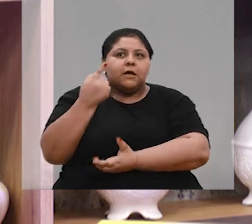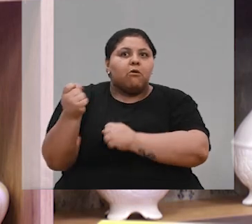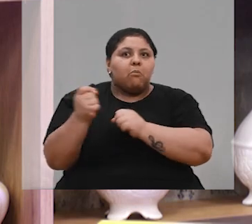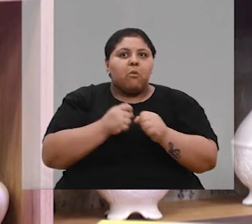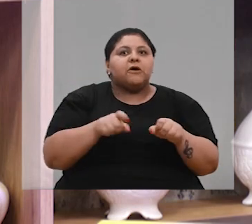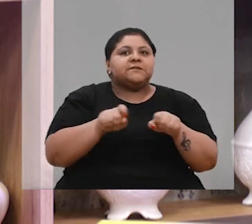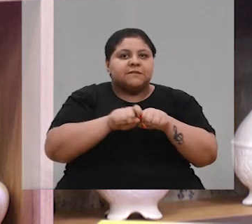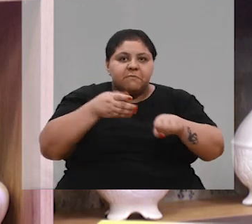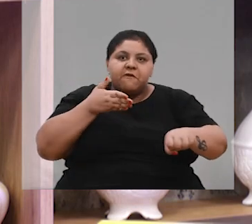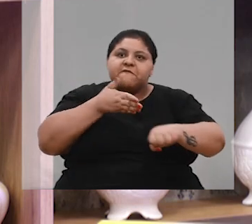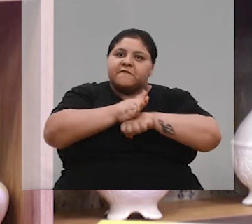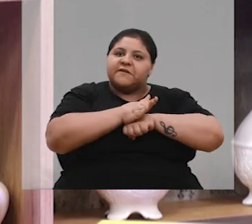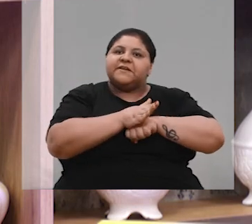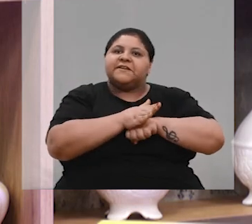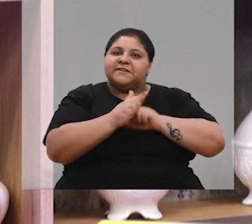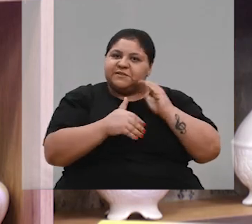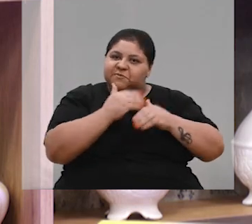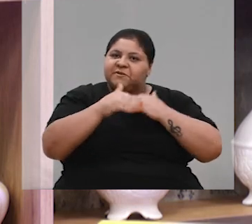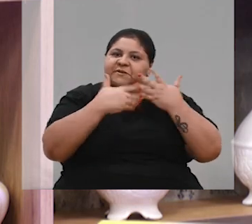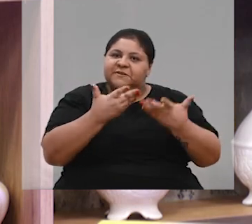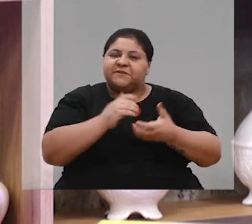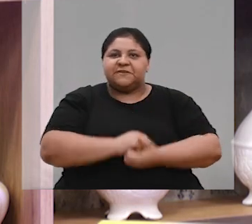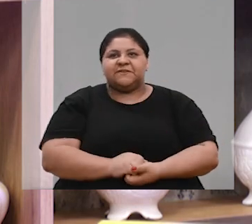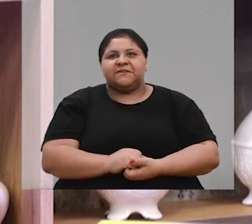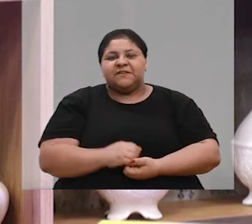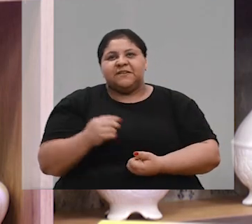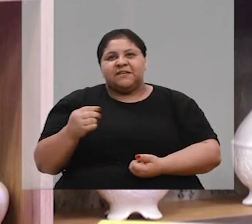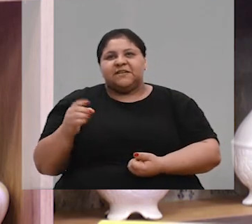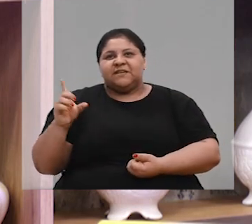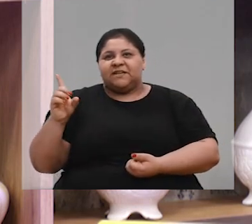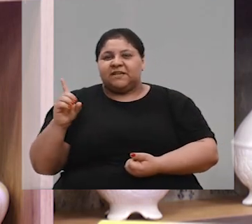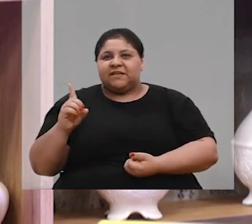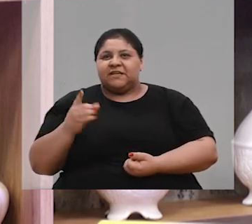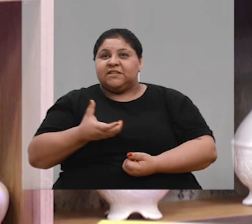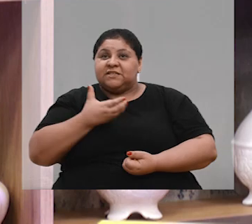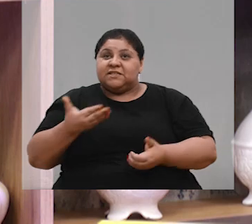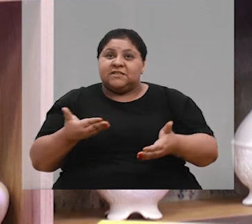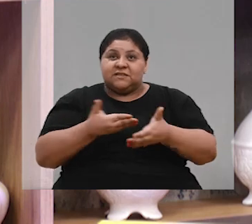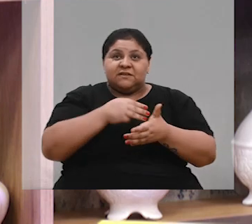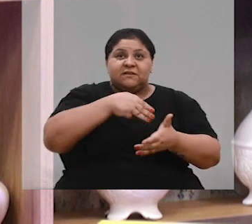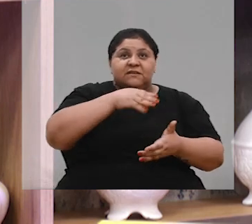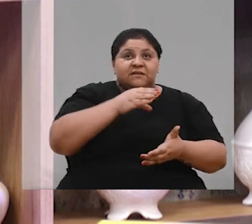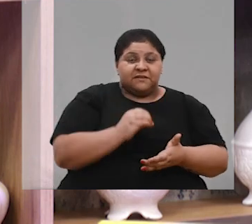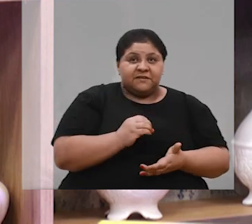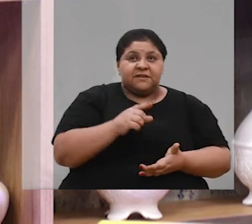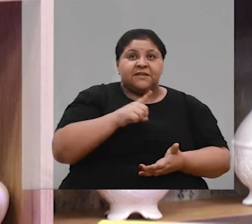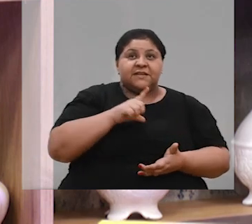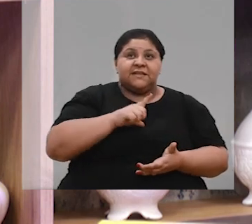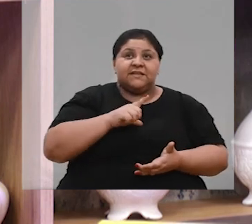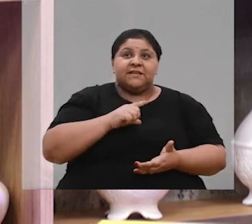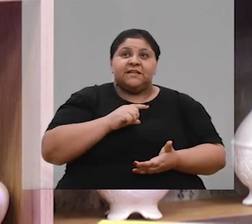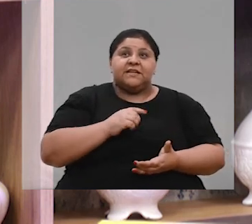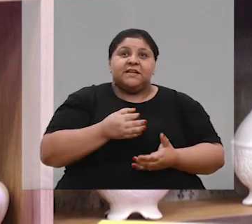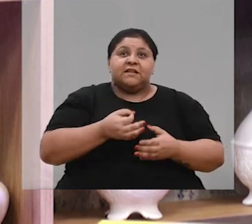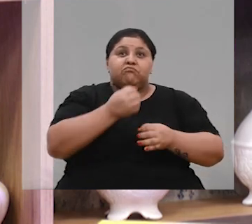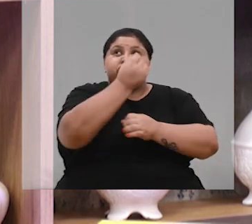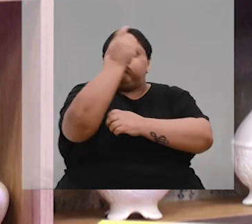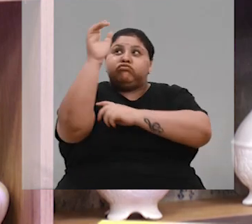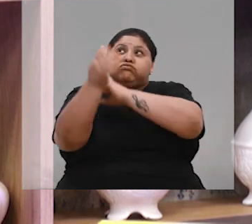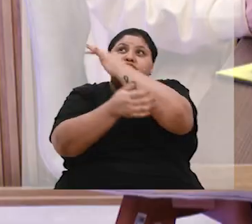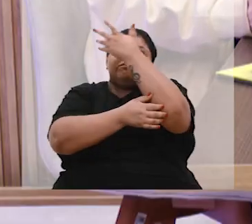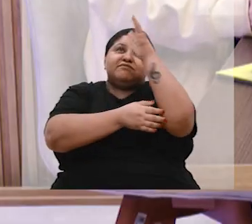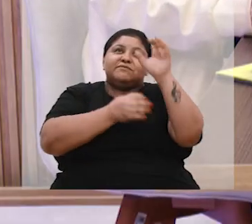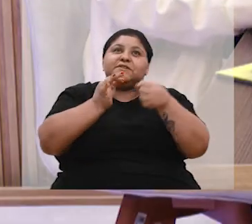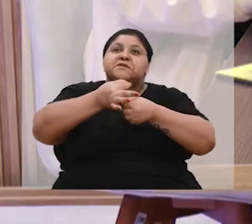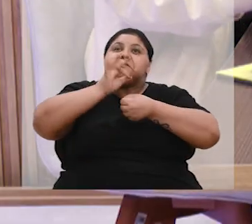esse podcast também possa fazer parte desse processo. De dezembro a março, quem chega aqui tem uva nos parreirais também,